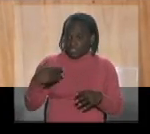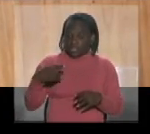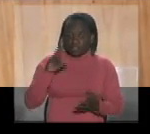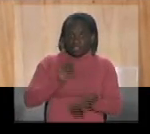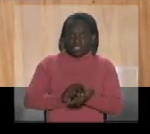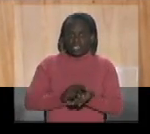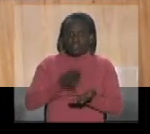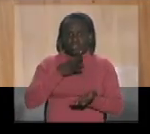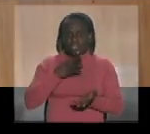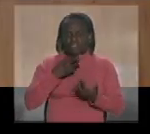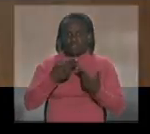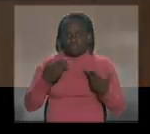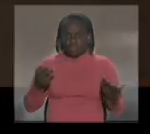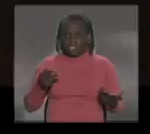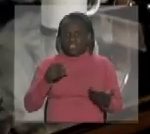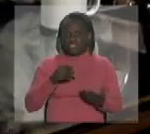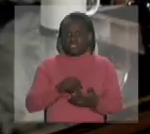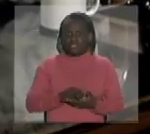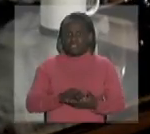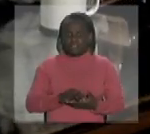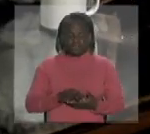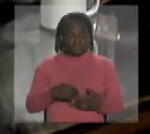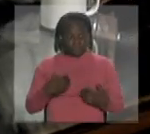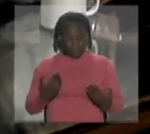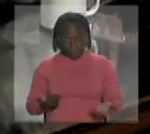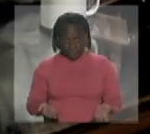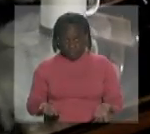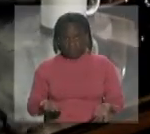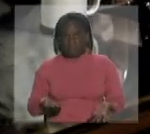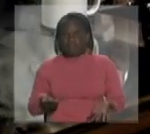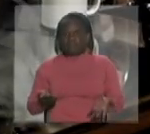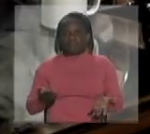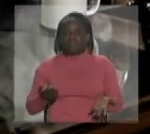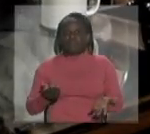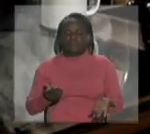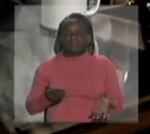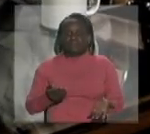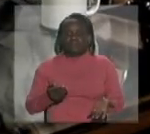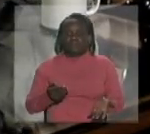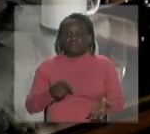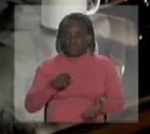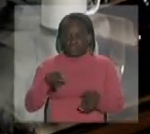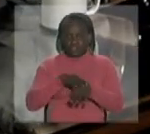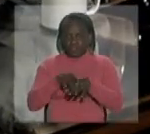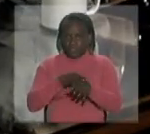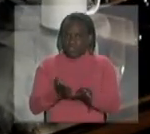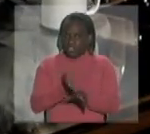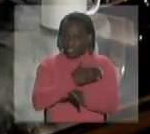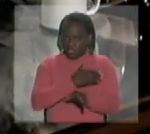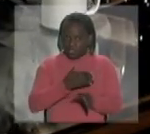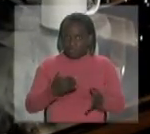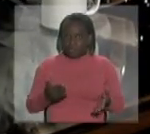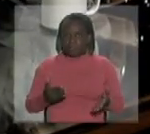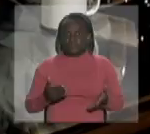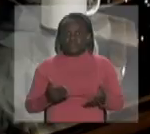gente conhece coisas a partir disso. Então, Janaína, como a gente falou no bloco anterior,